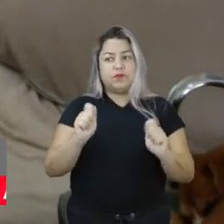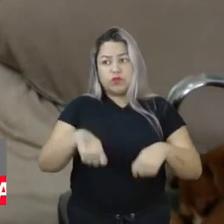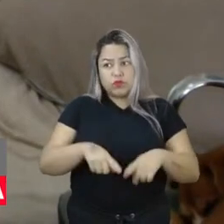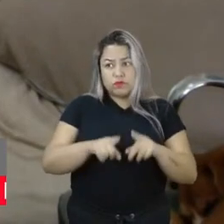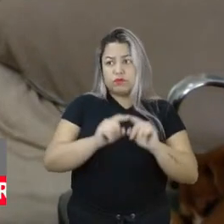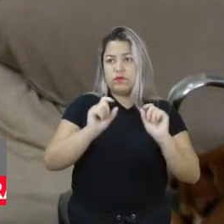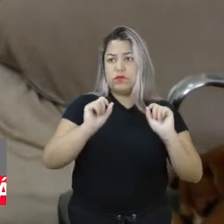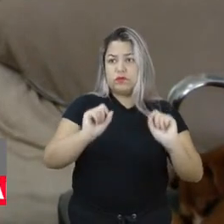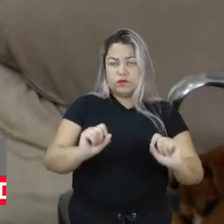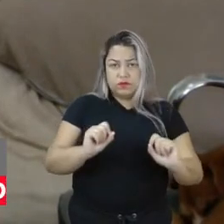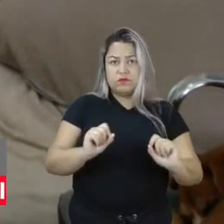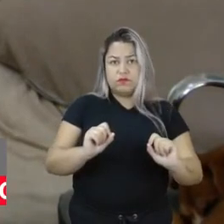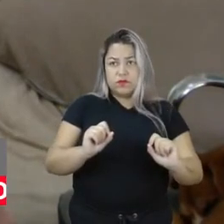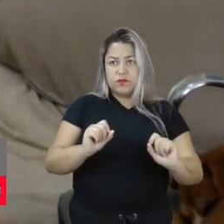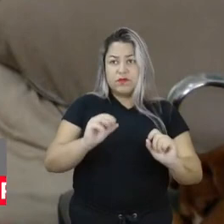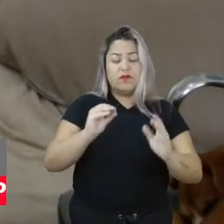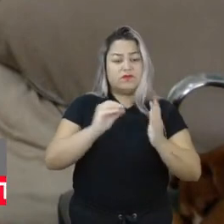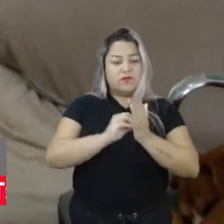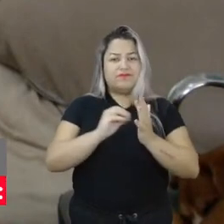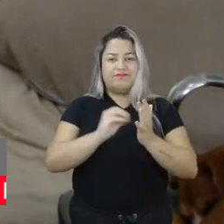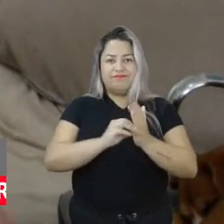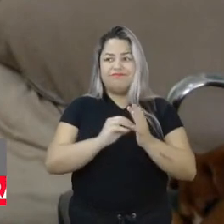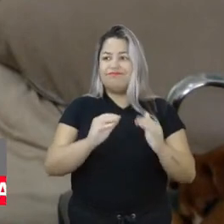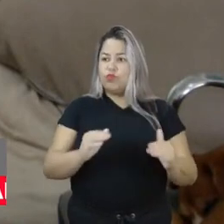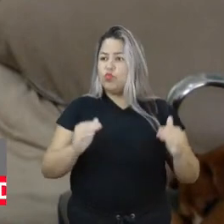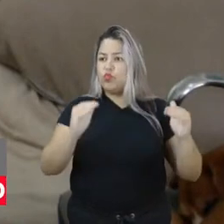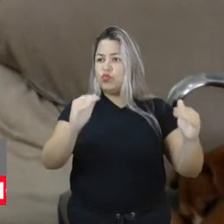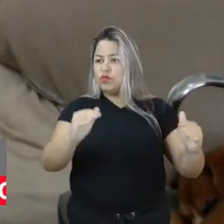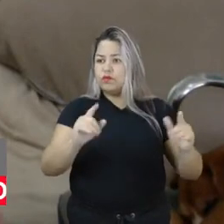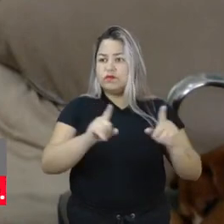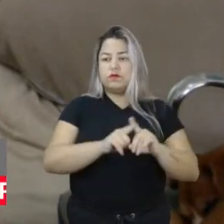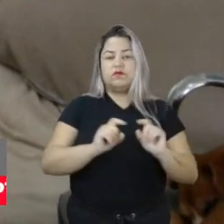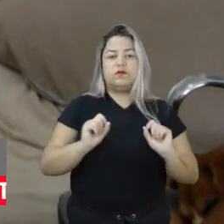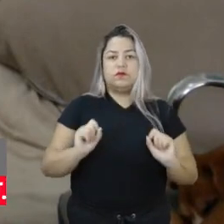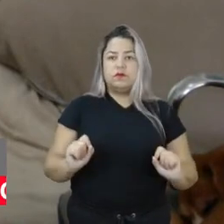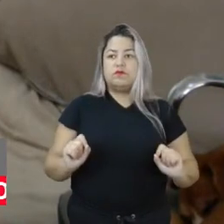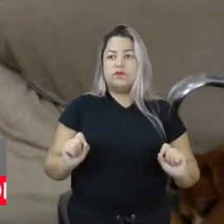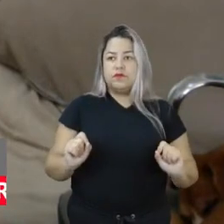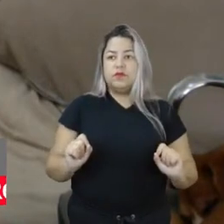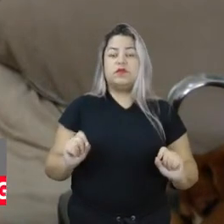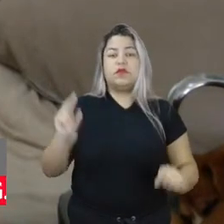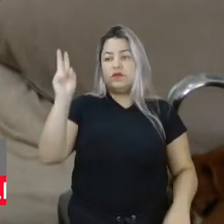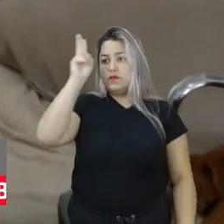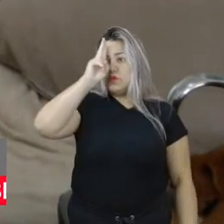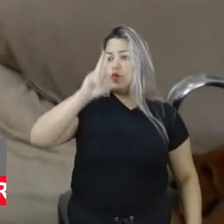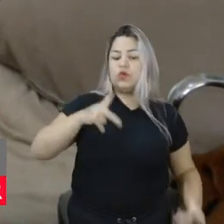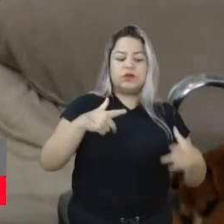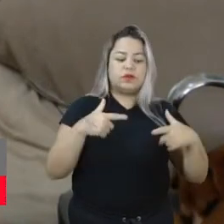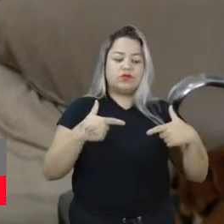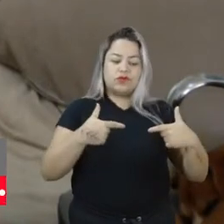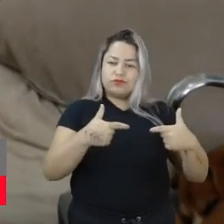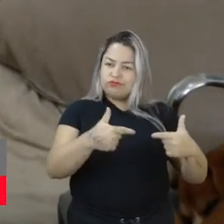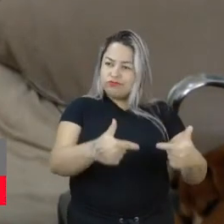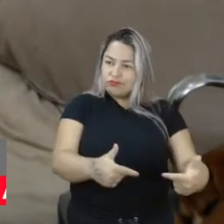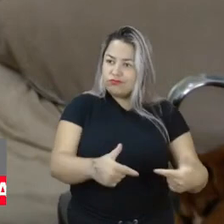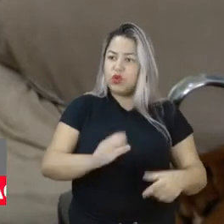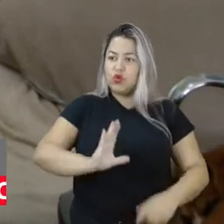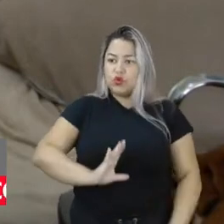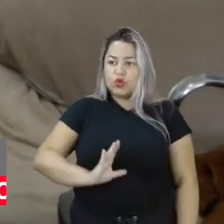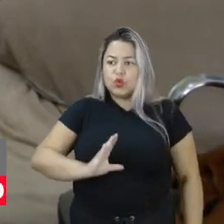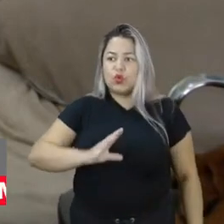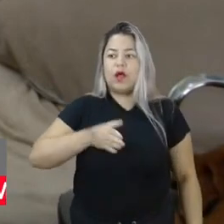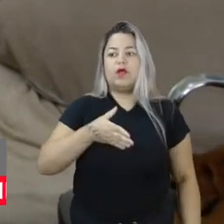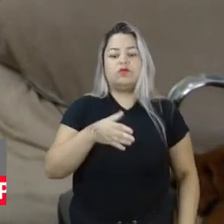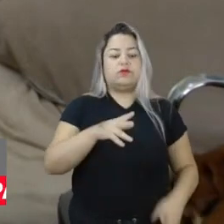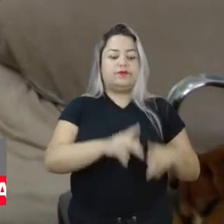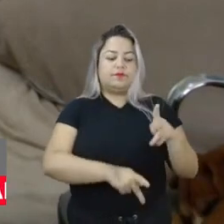de Netanyahu, que não está à altura do cargo que ele ocupa, não está à altura da história de luta e de coragem do povo judeu. Por